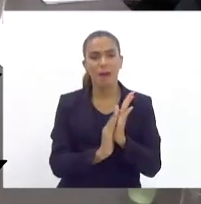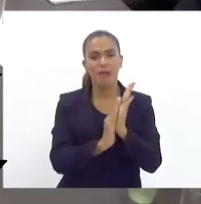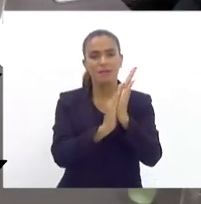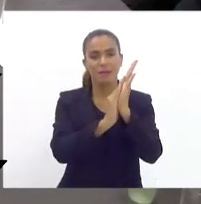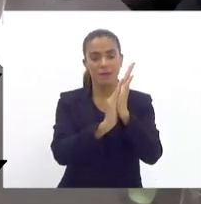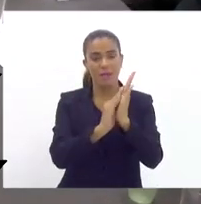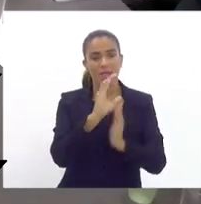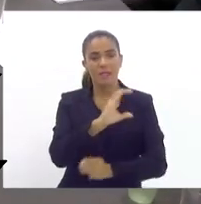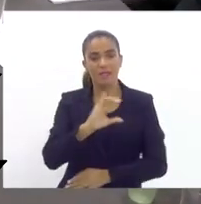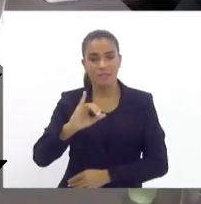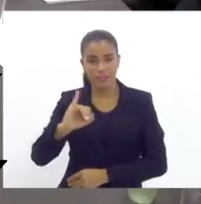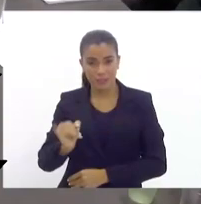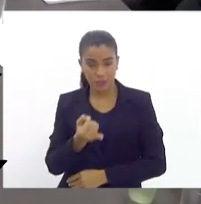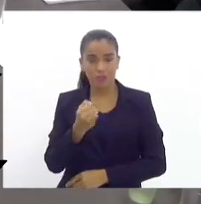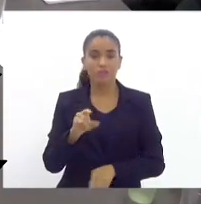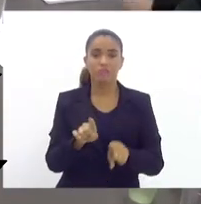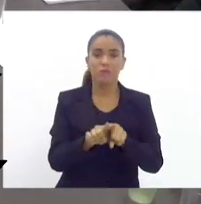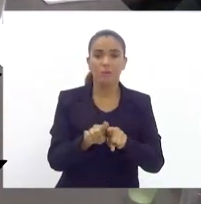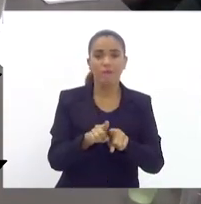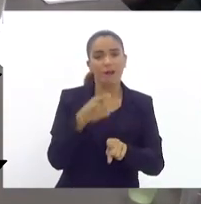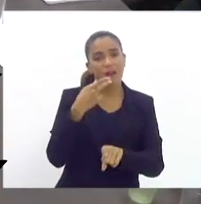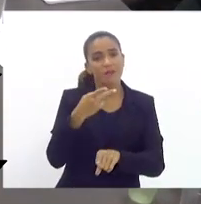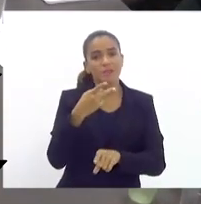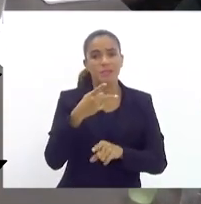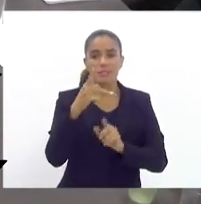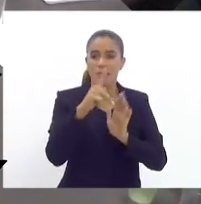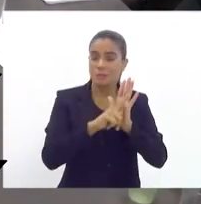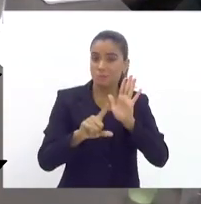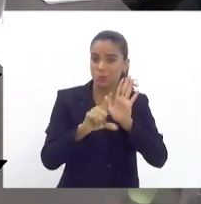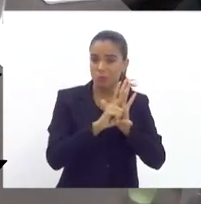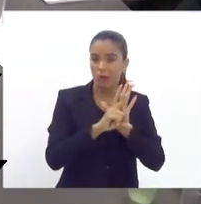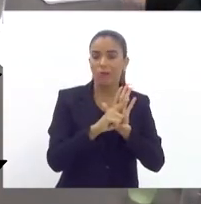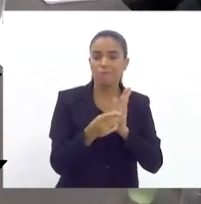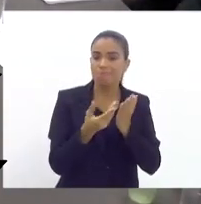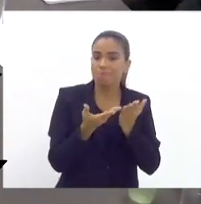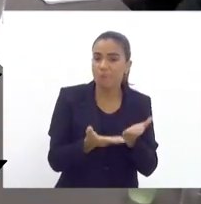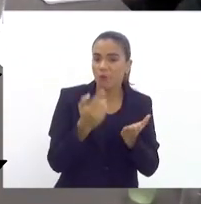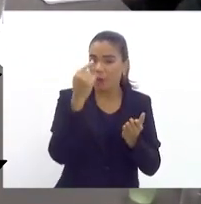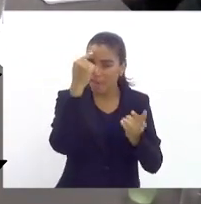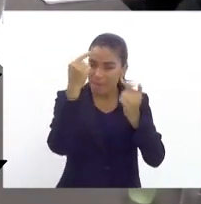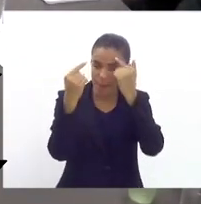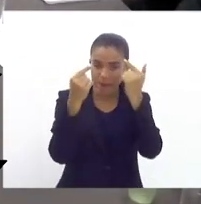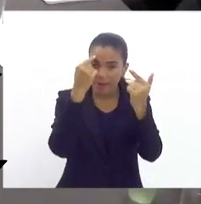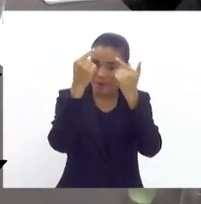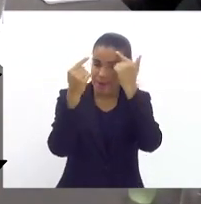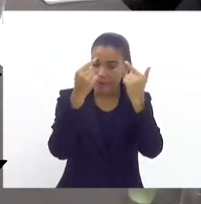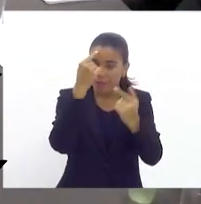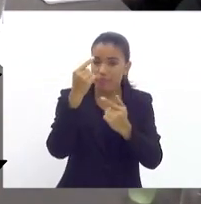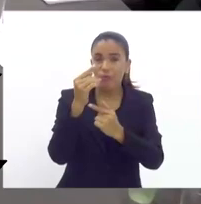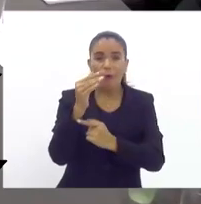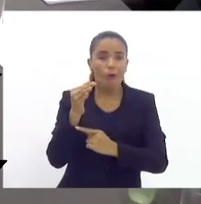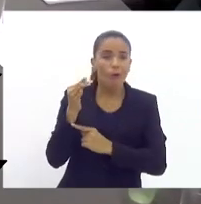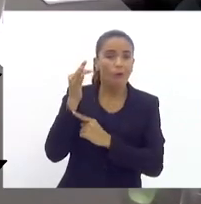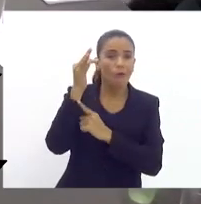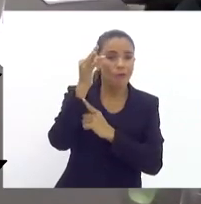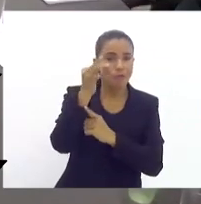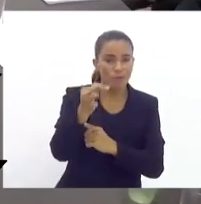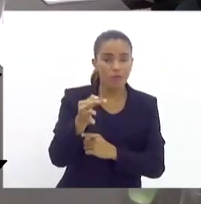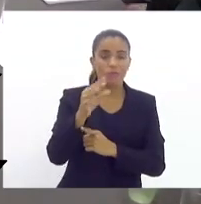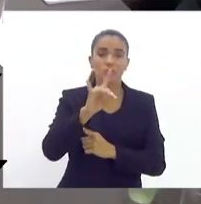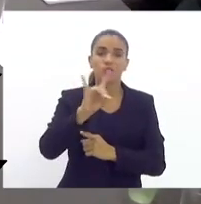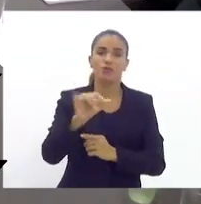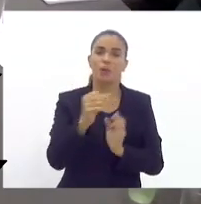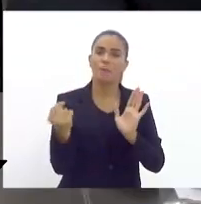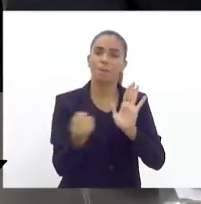trabalho da CCJ, dizer que esse projeto aqui foi pensado exatamente para um dia que já está marcando